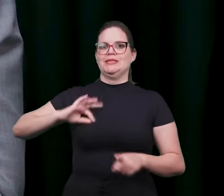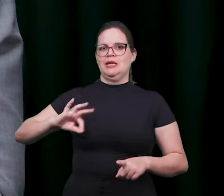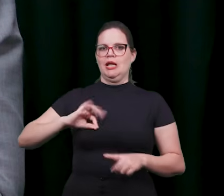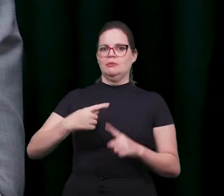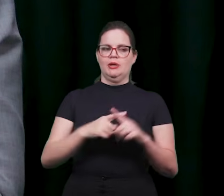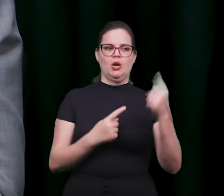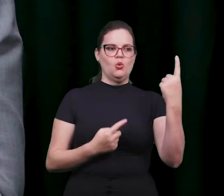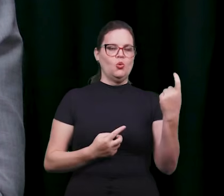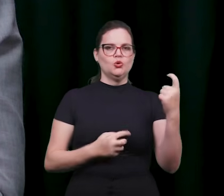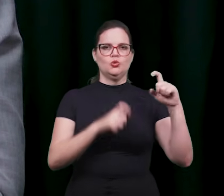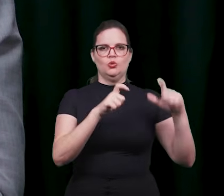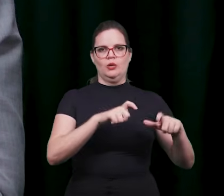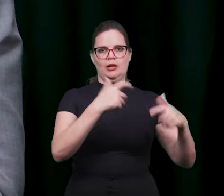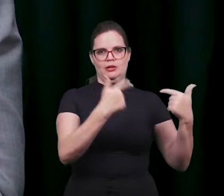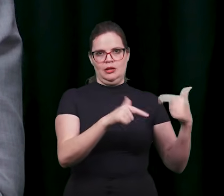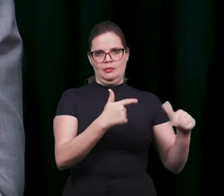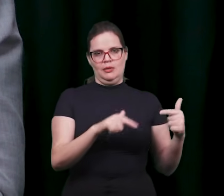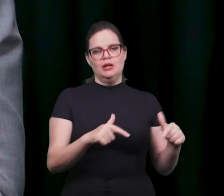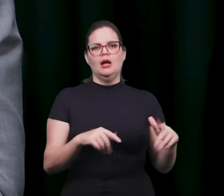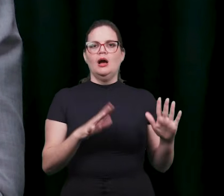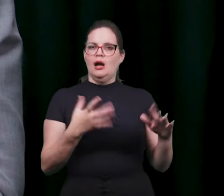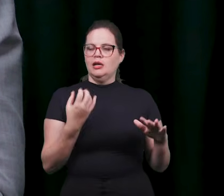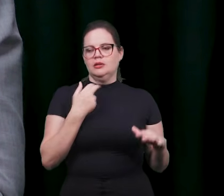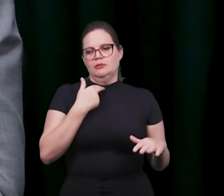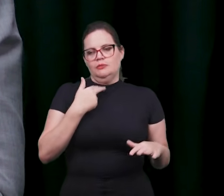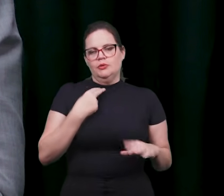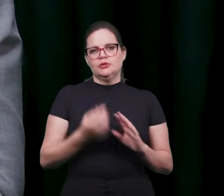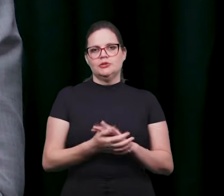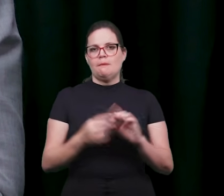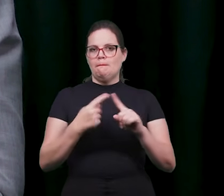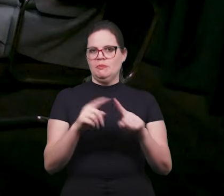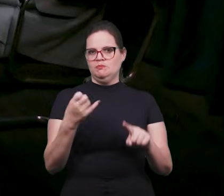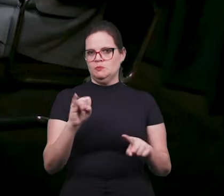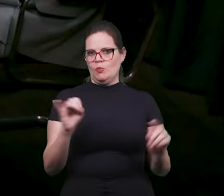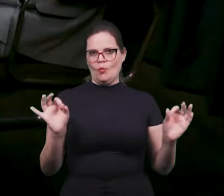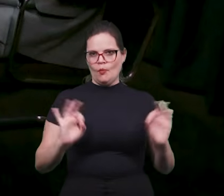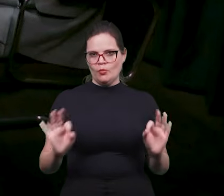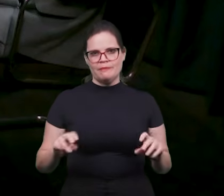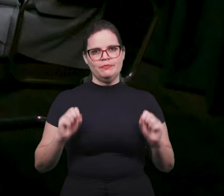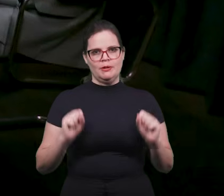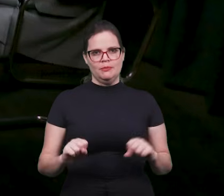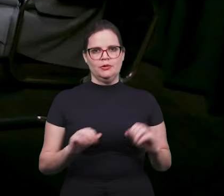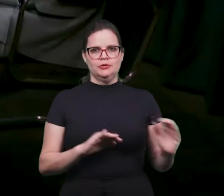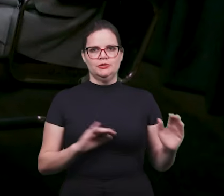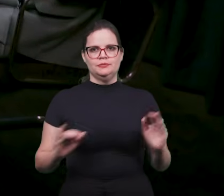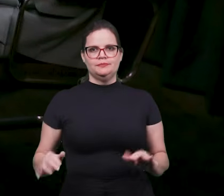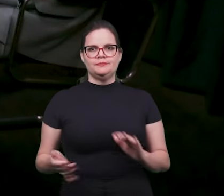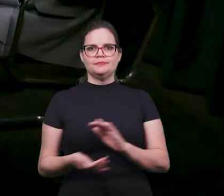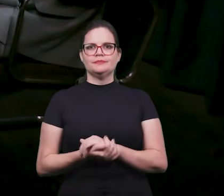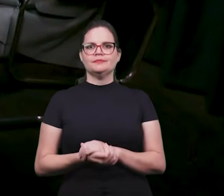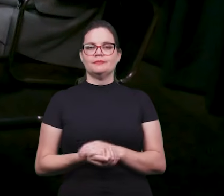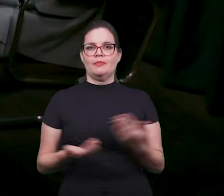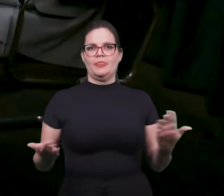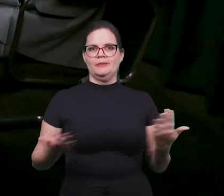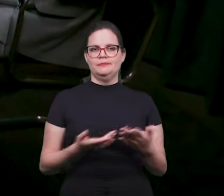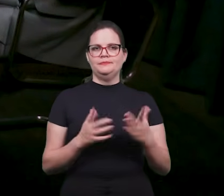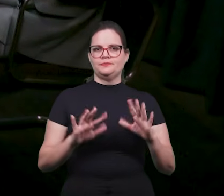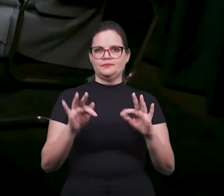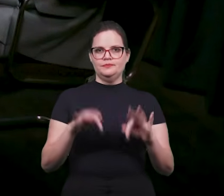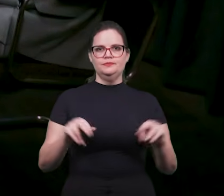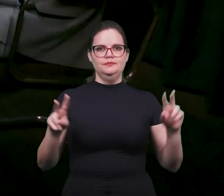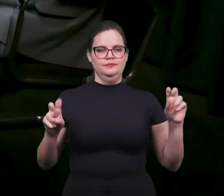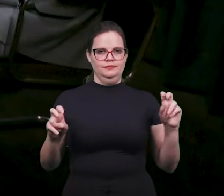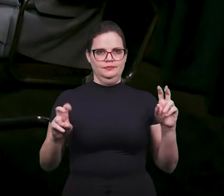isso, não haveria problema também eu ser um MEI. Correto. E assim, para a gente poder fechar o nosso assunto aqui, que é muito